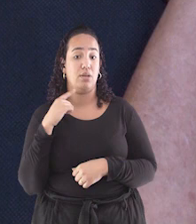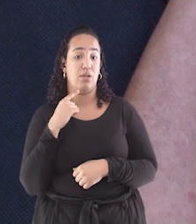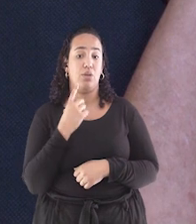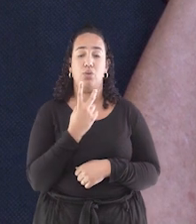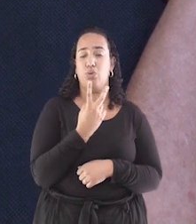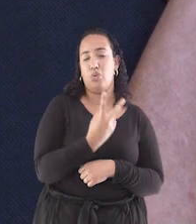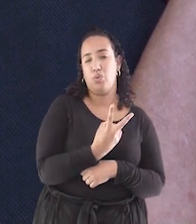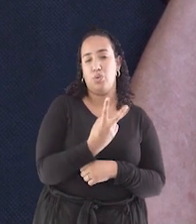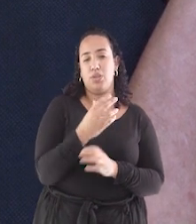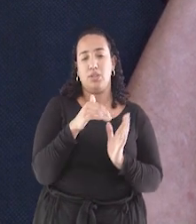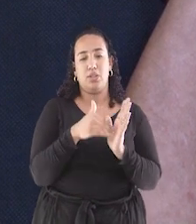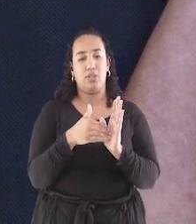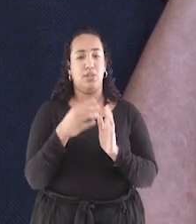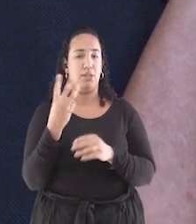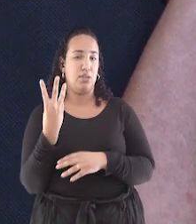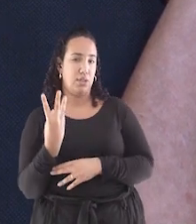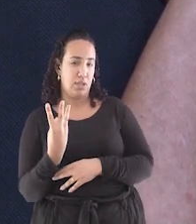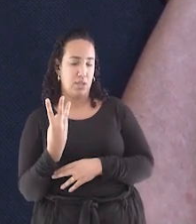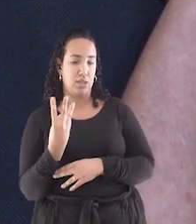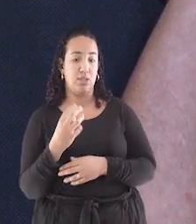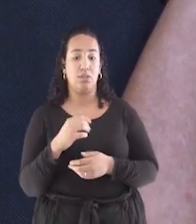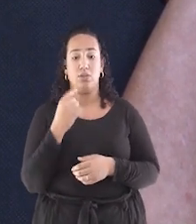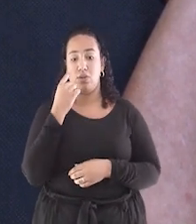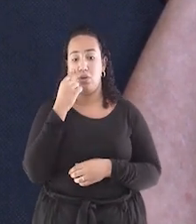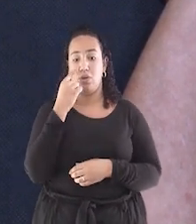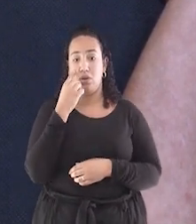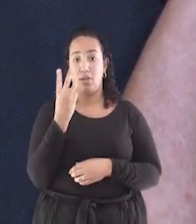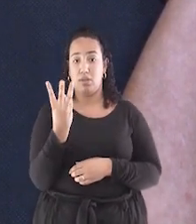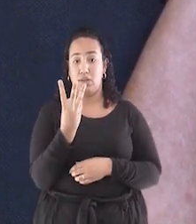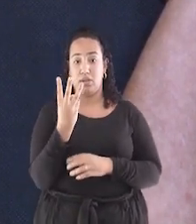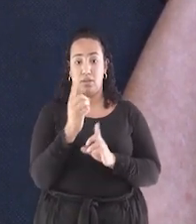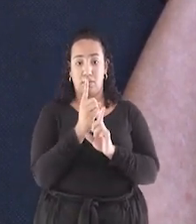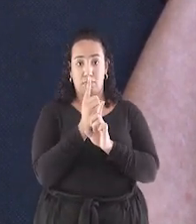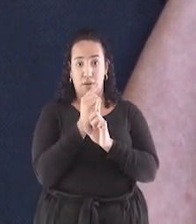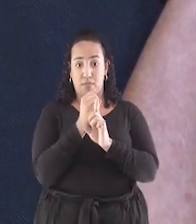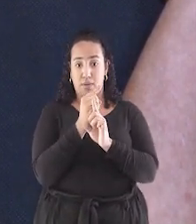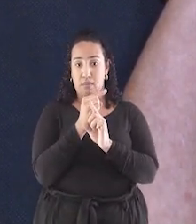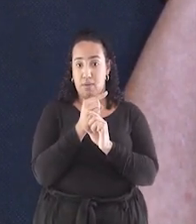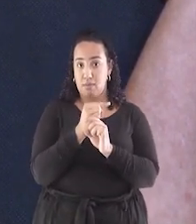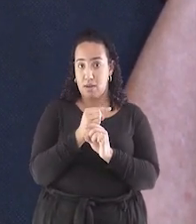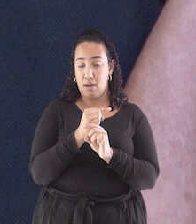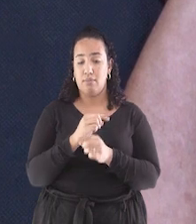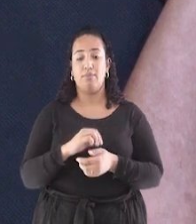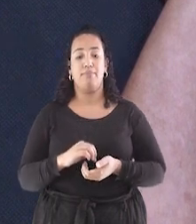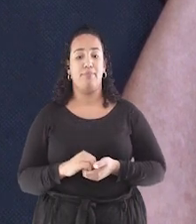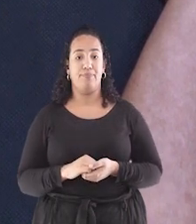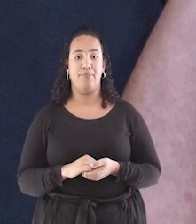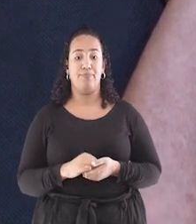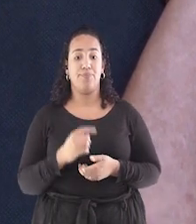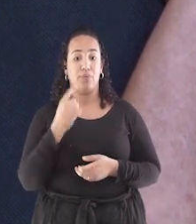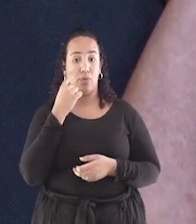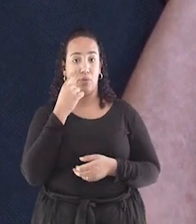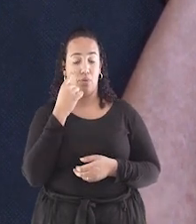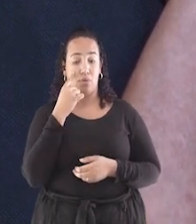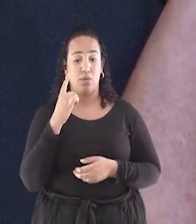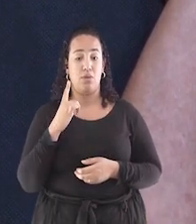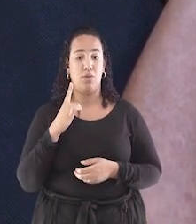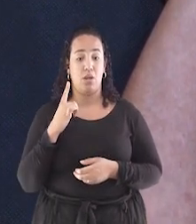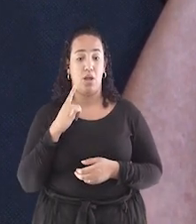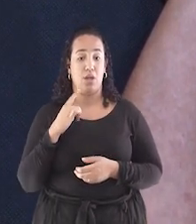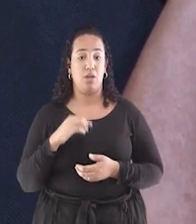ponteiros. O ponteiro dos segundos, esse vermelhinho aqui, que é fino. O